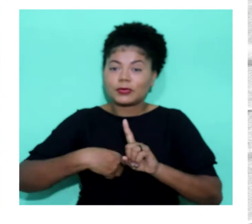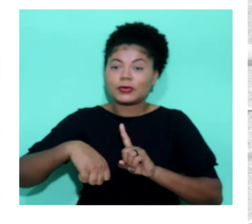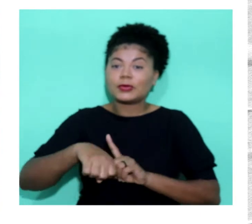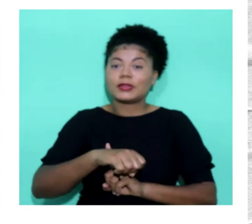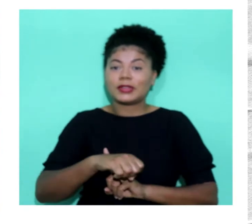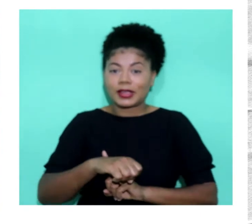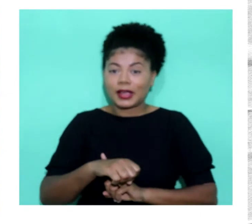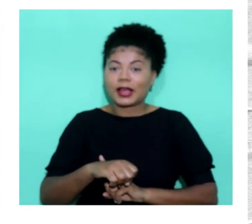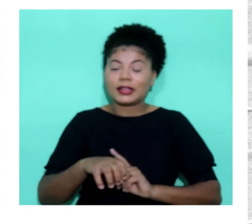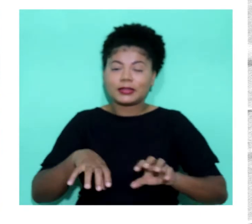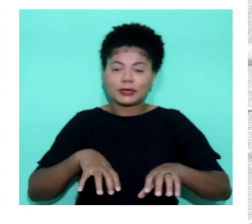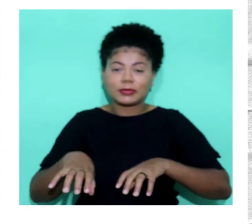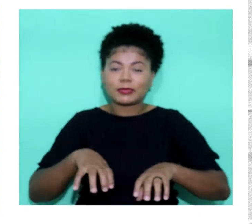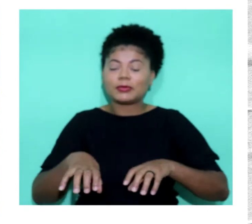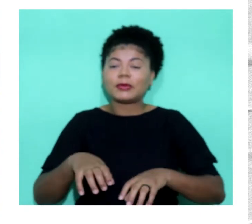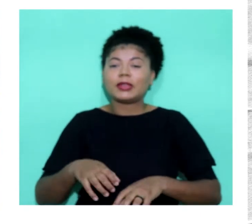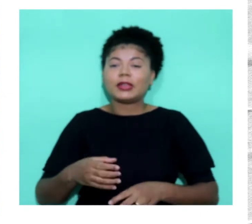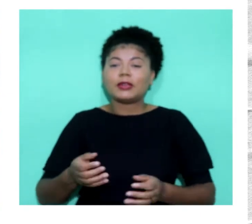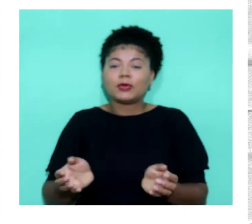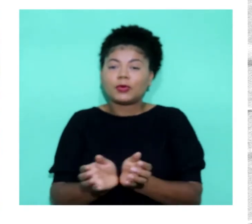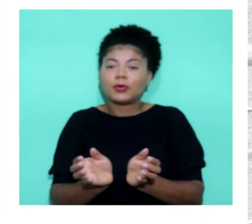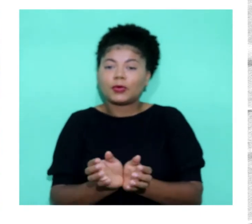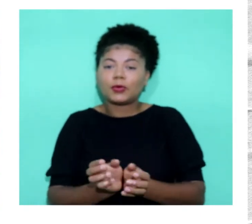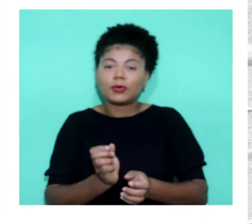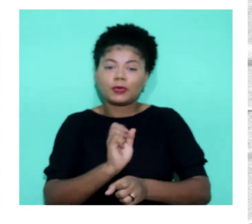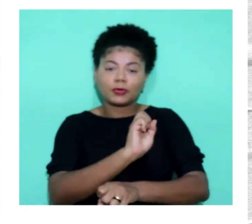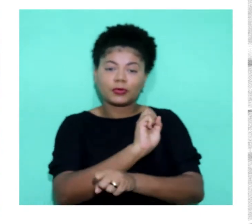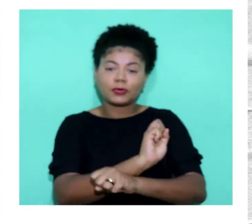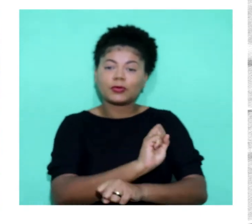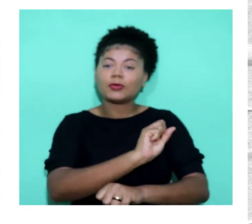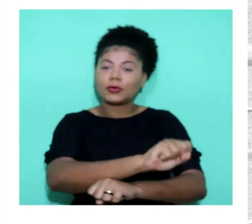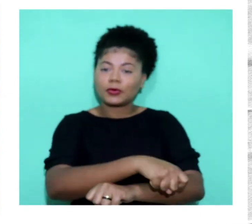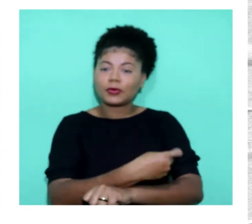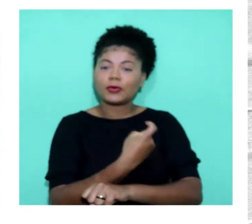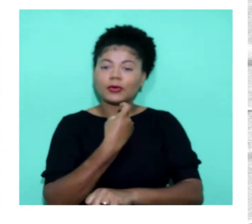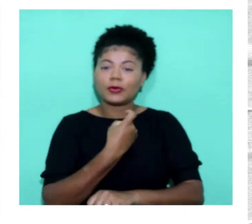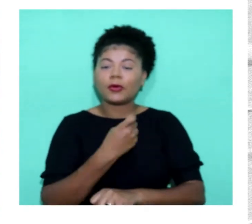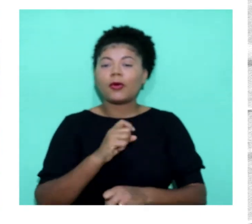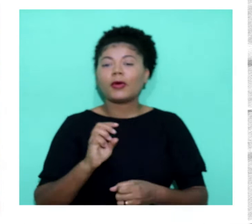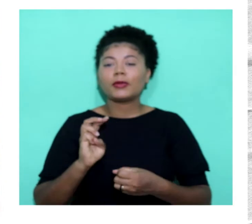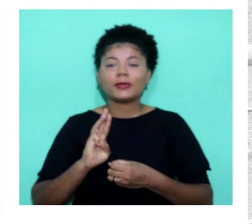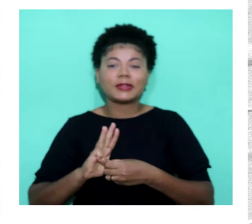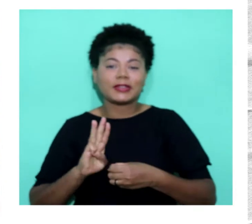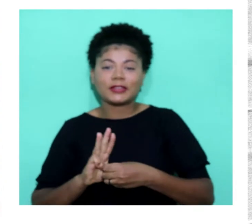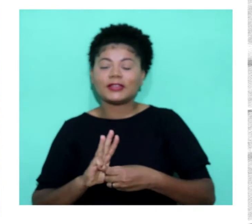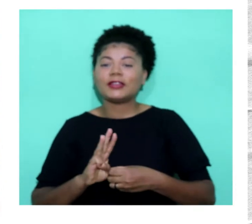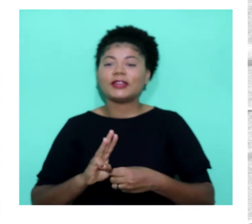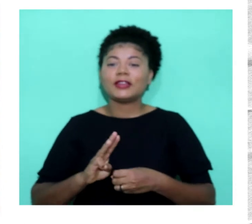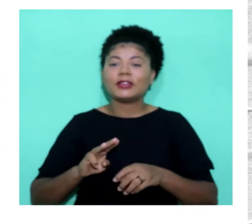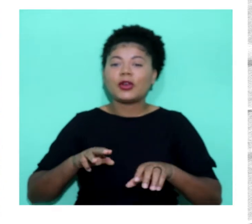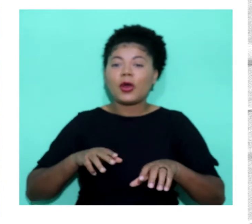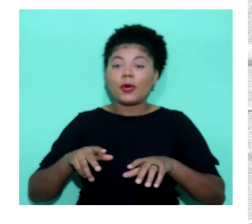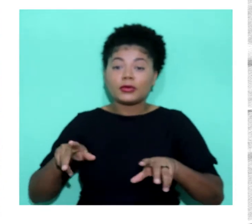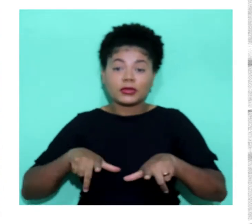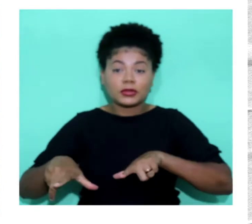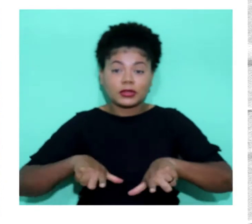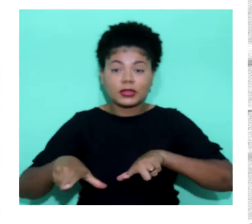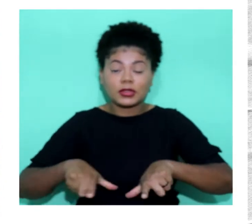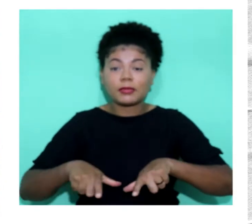pescadores gerais inteiros né os catingueiros todos e todas né